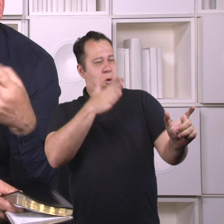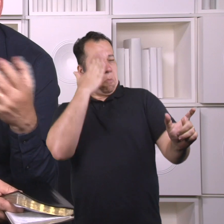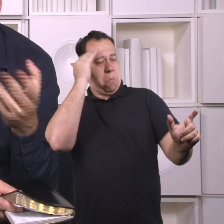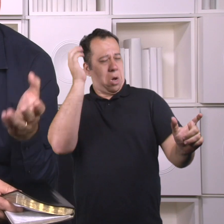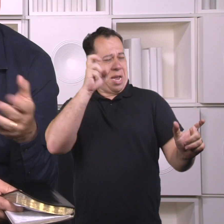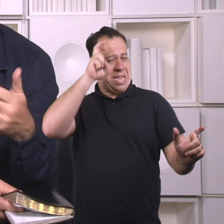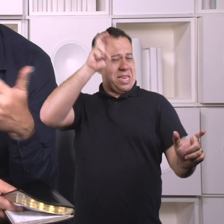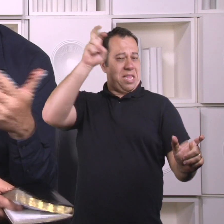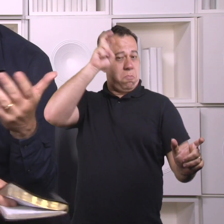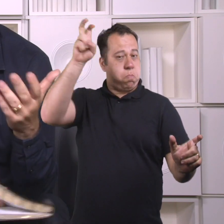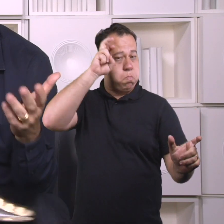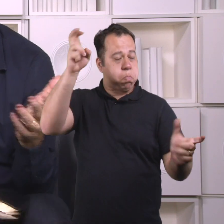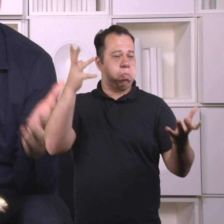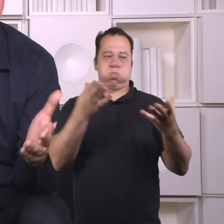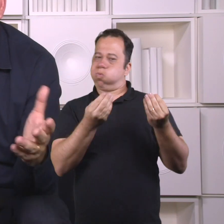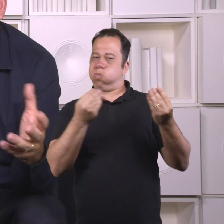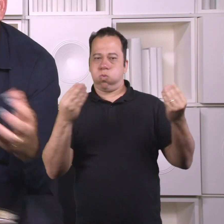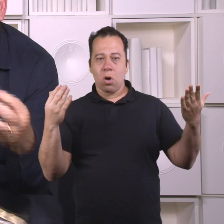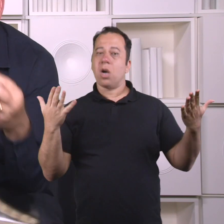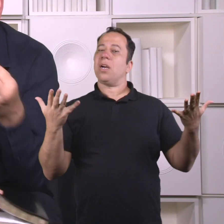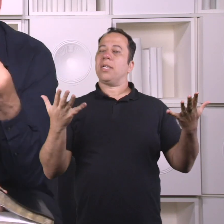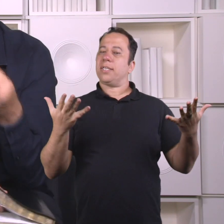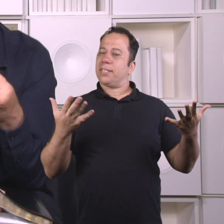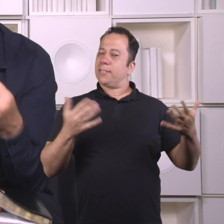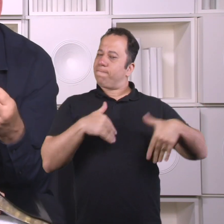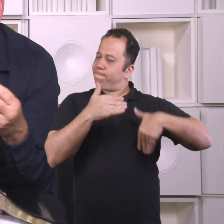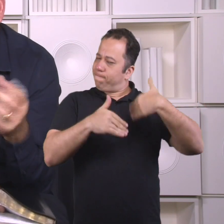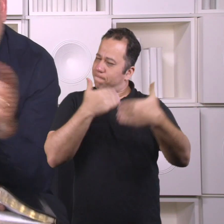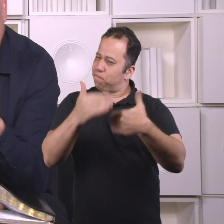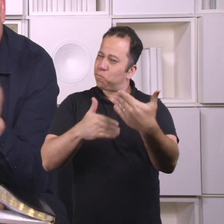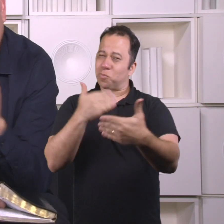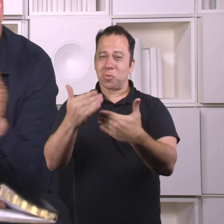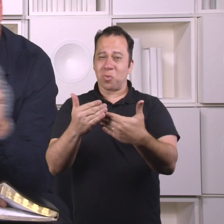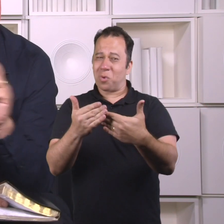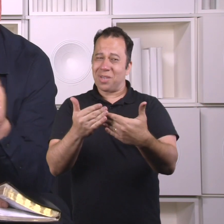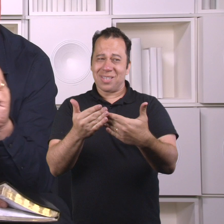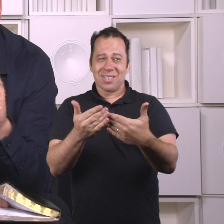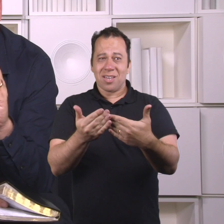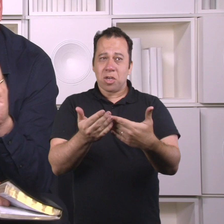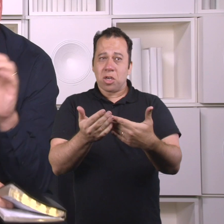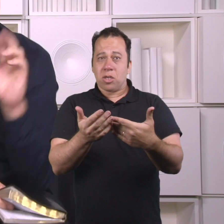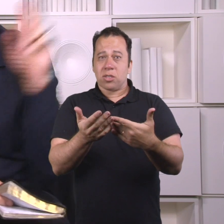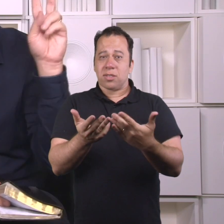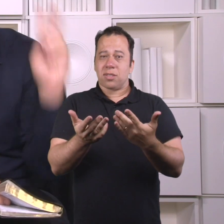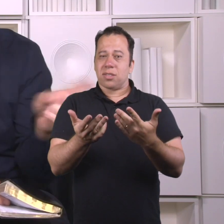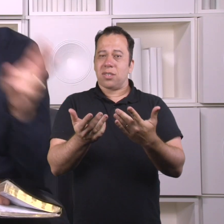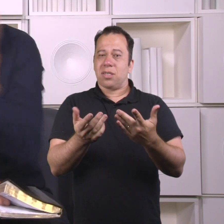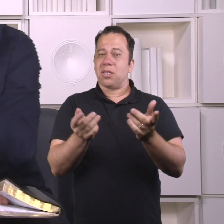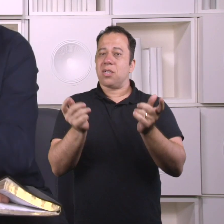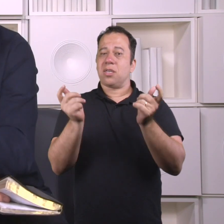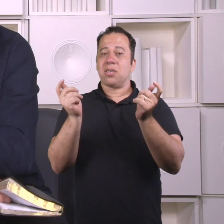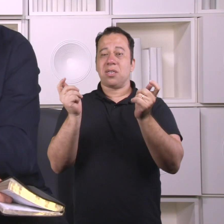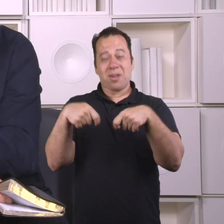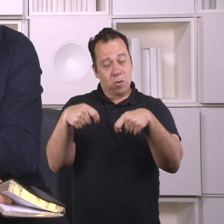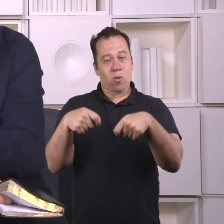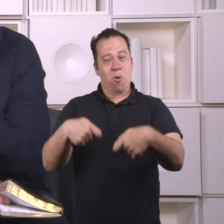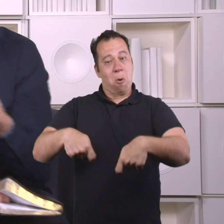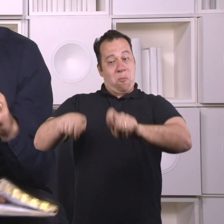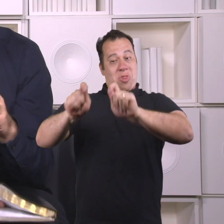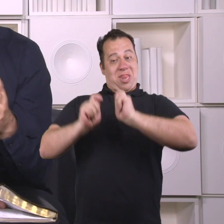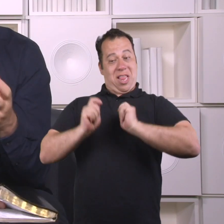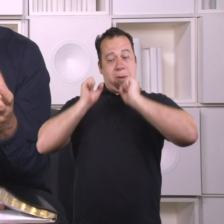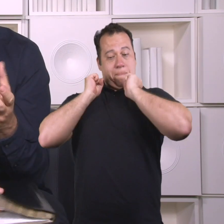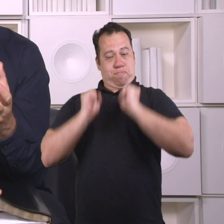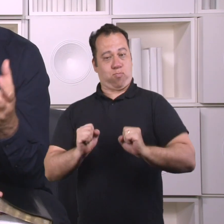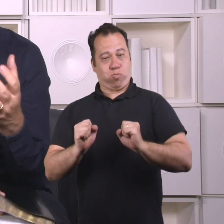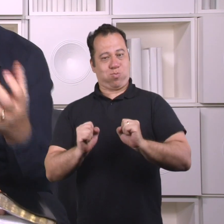muita inteligência ou se acha inteligente, estas coisas que não são pessoais, são poderes impessoais